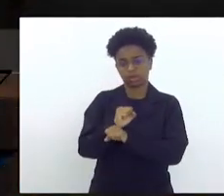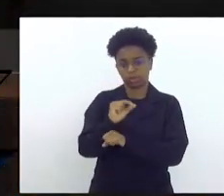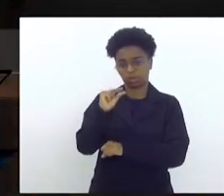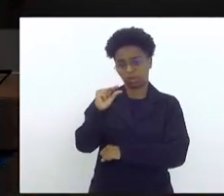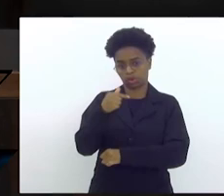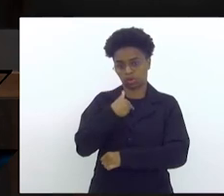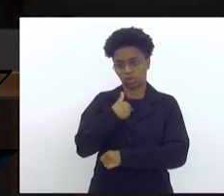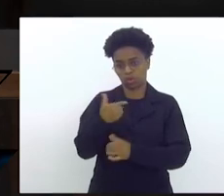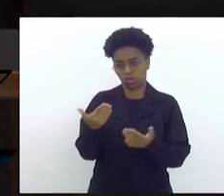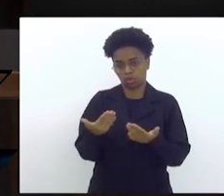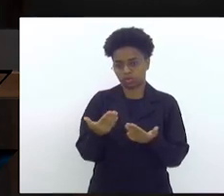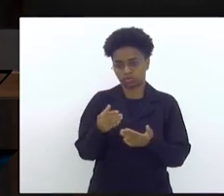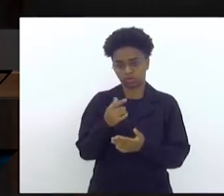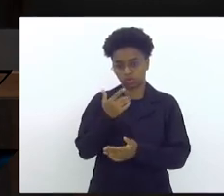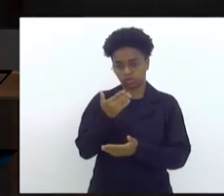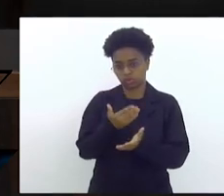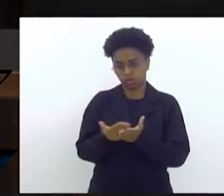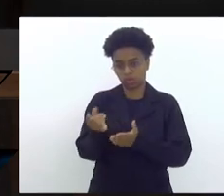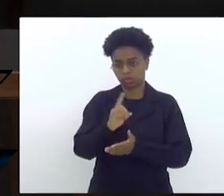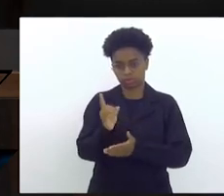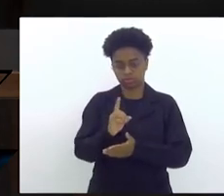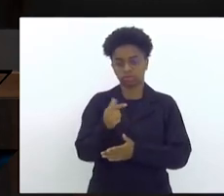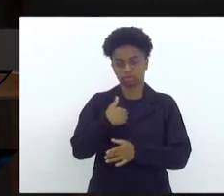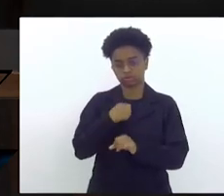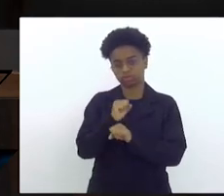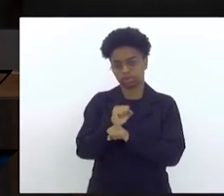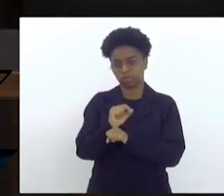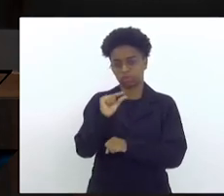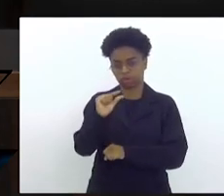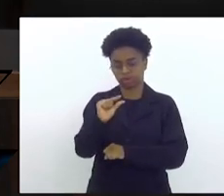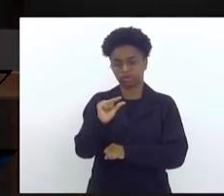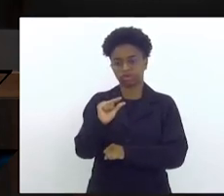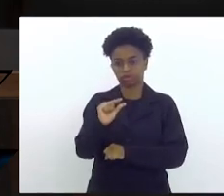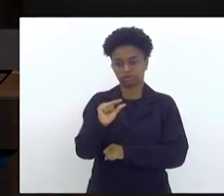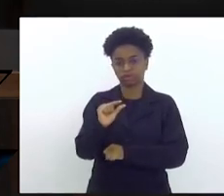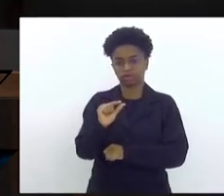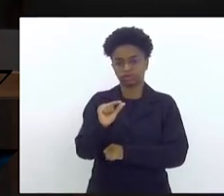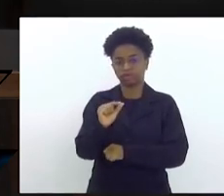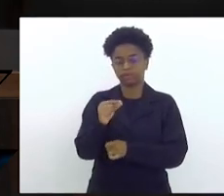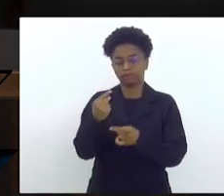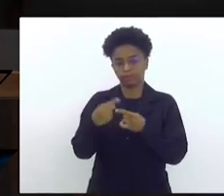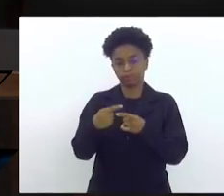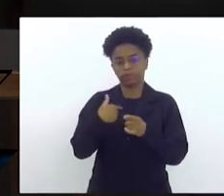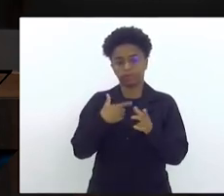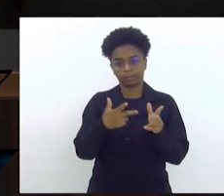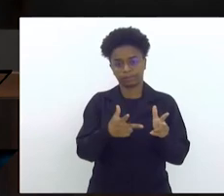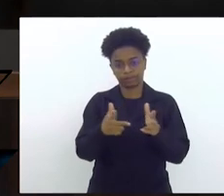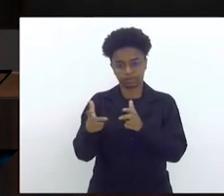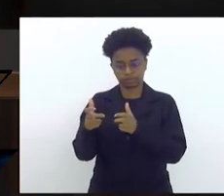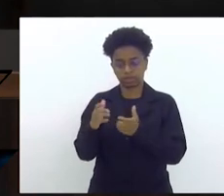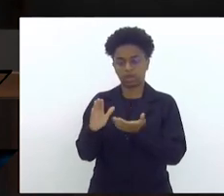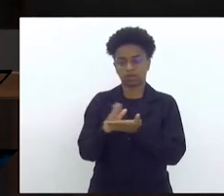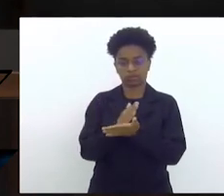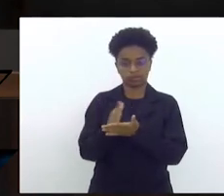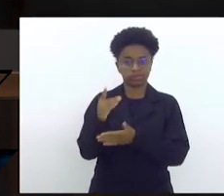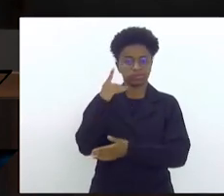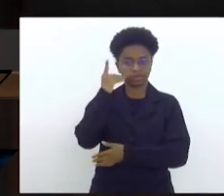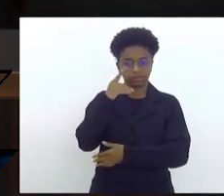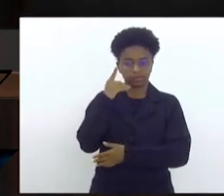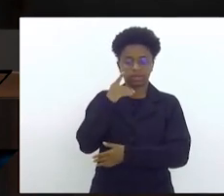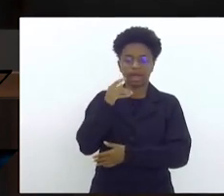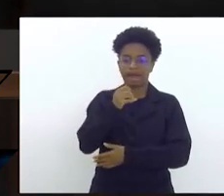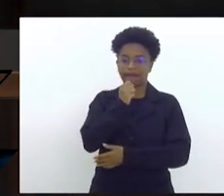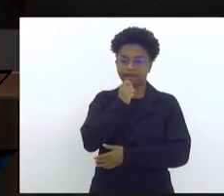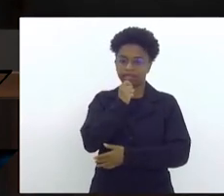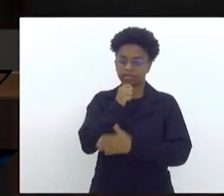não comecei tava aqui já antes das três mas esperei os deputados e deputados estavam